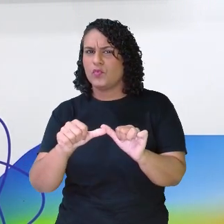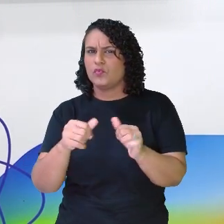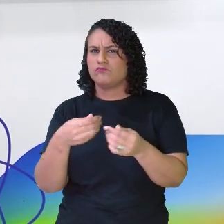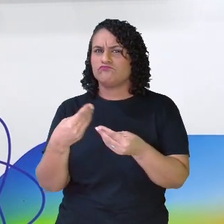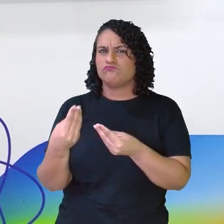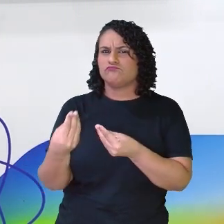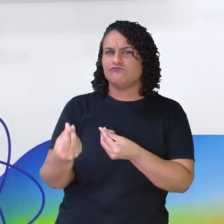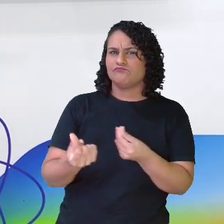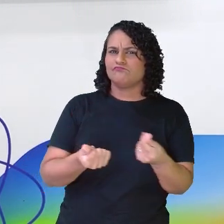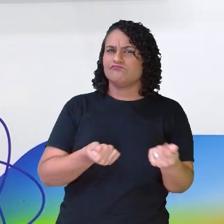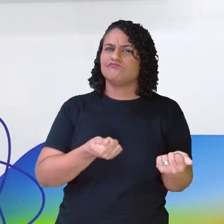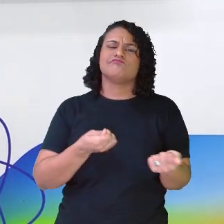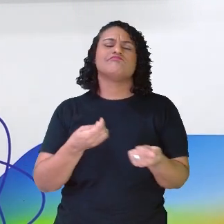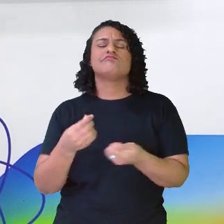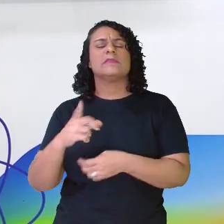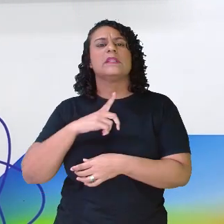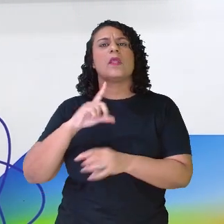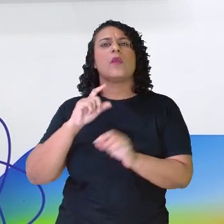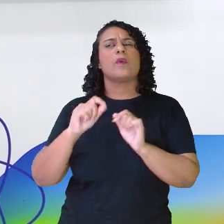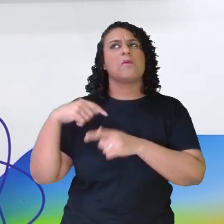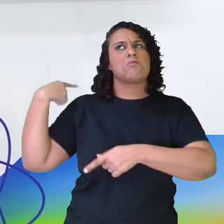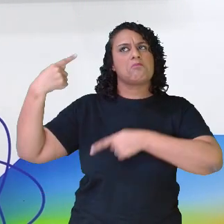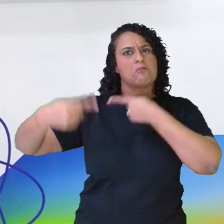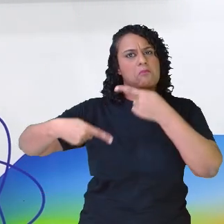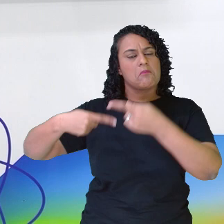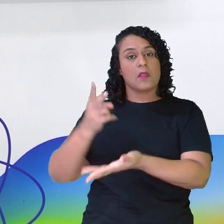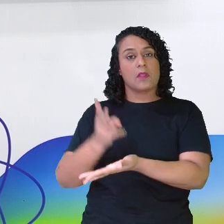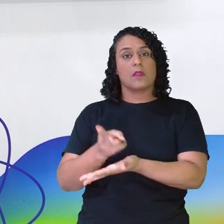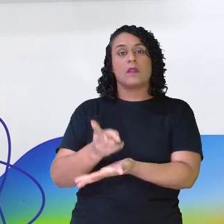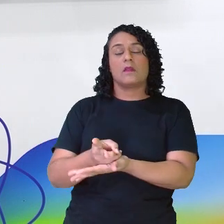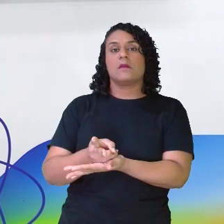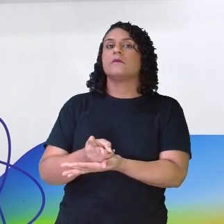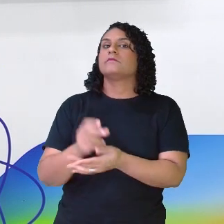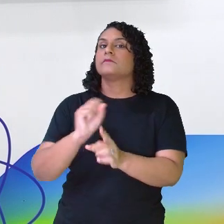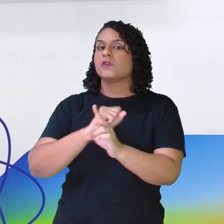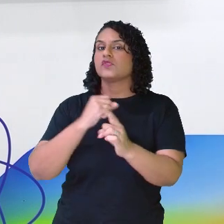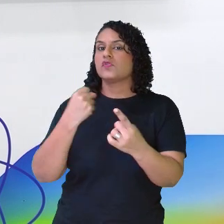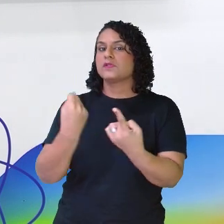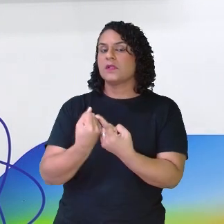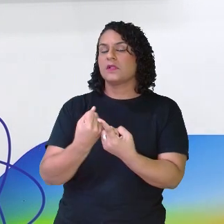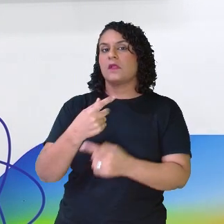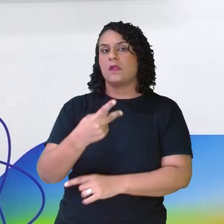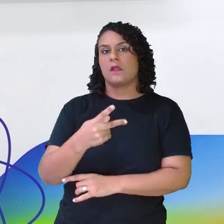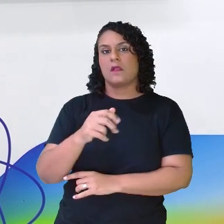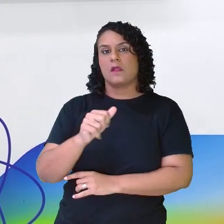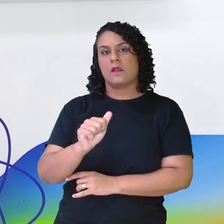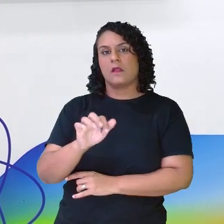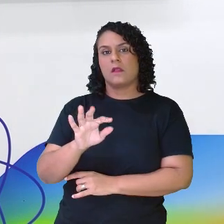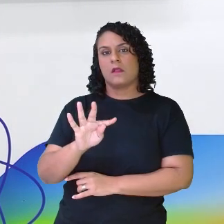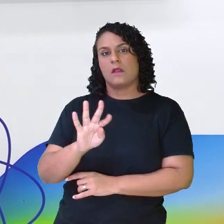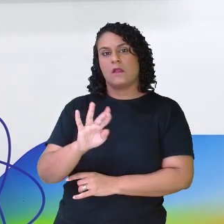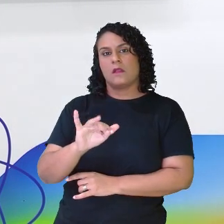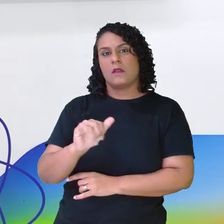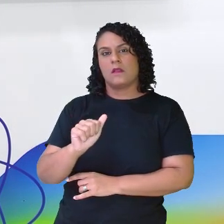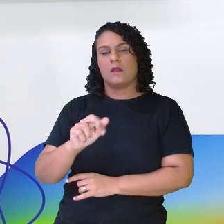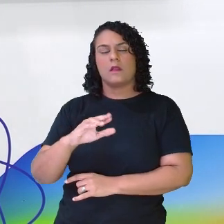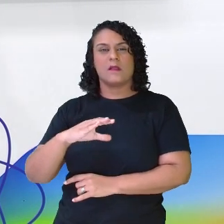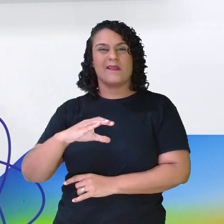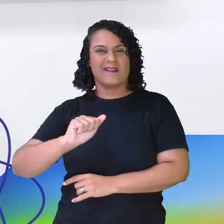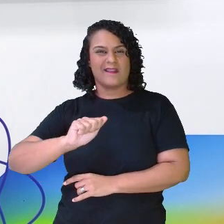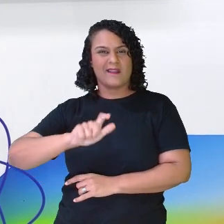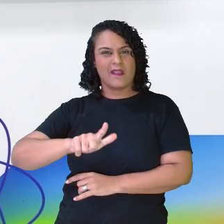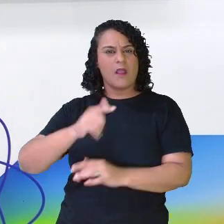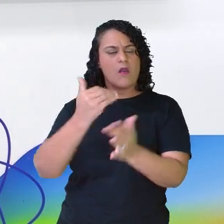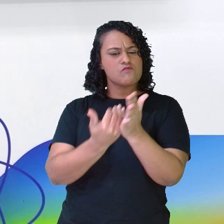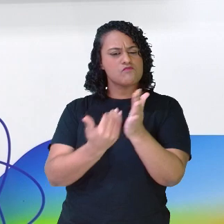é que temos aí de herança? Então, quando a gente pensa sociedade patriarcal, quando a gente pensa hoje, vocês já devem ter ouvido falar